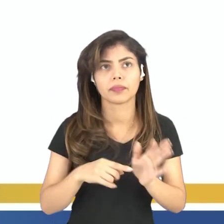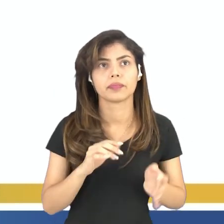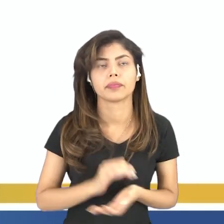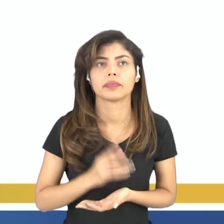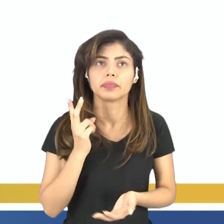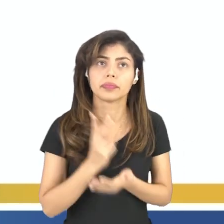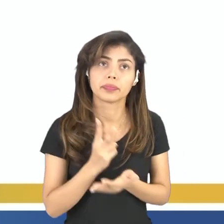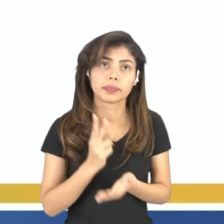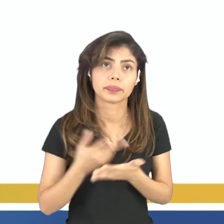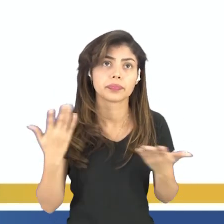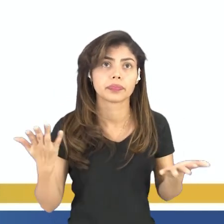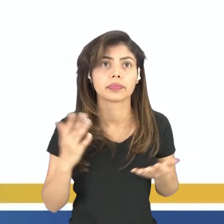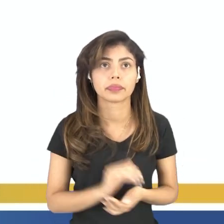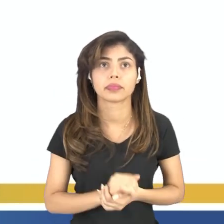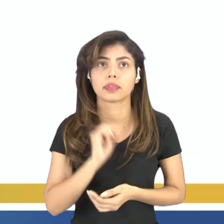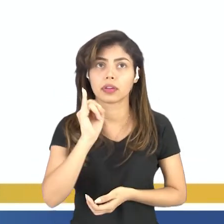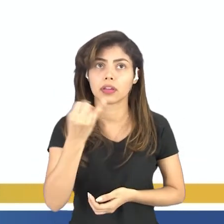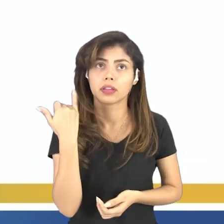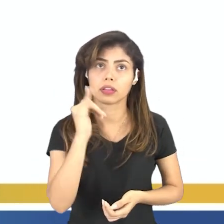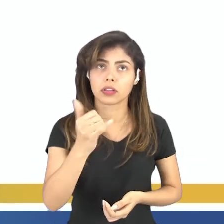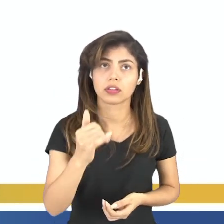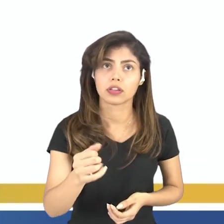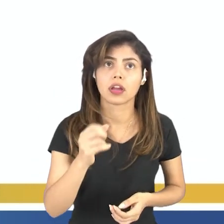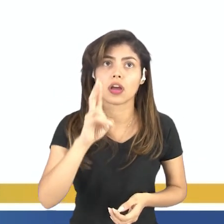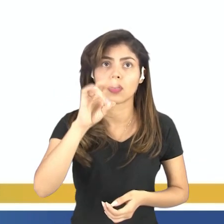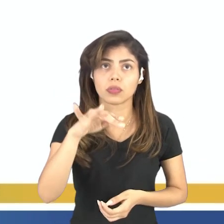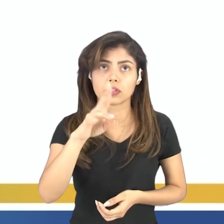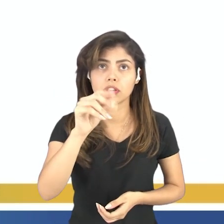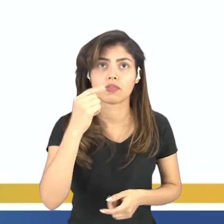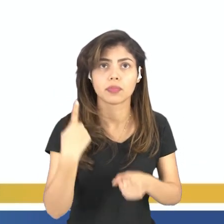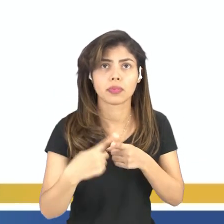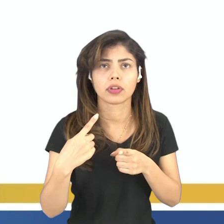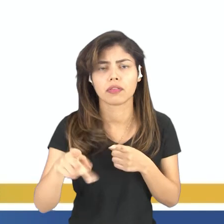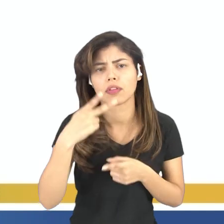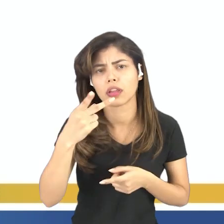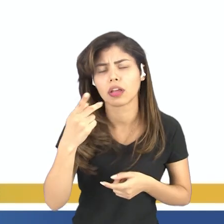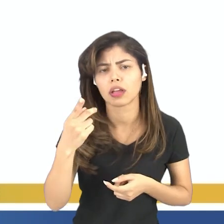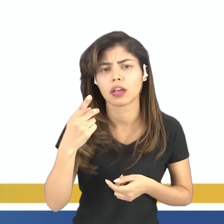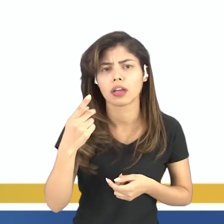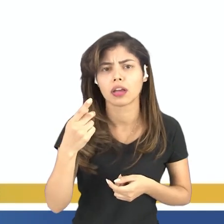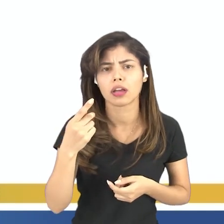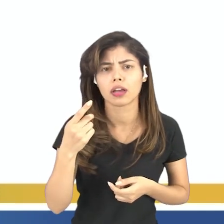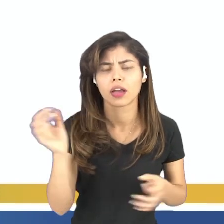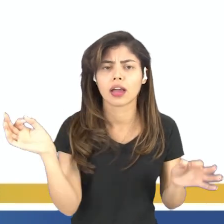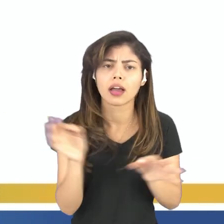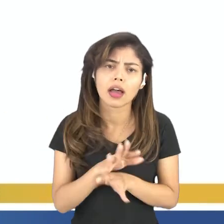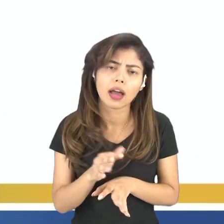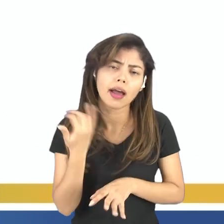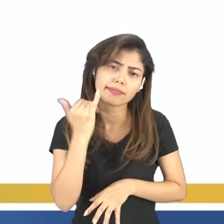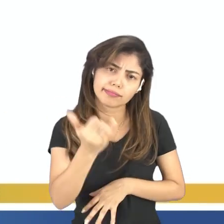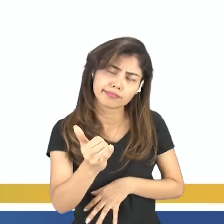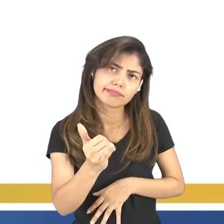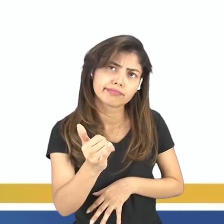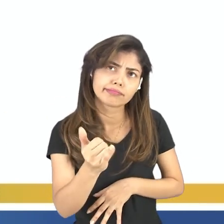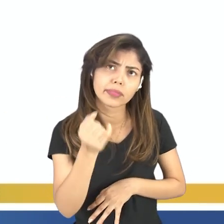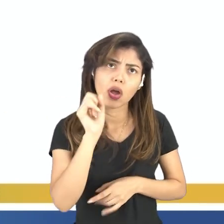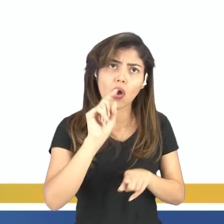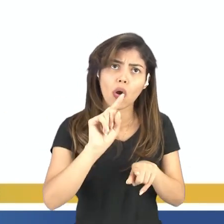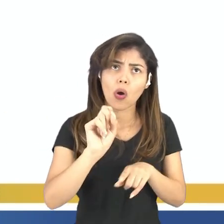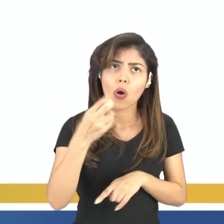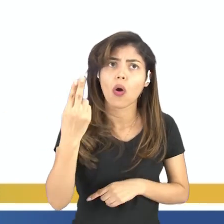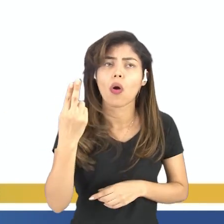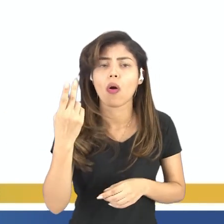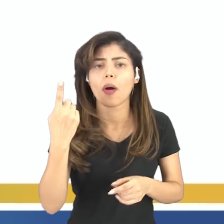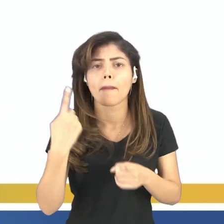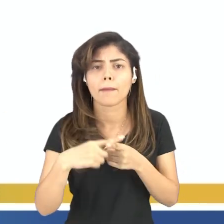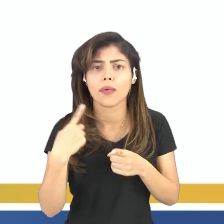com a dissipada, eu tenho sempre o total fornecido, tá? Então, se a energia se conserva, por que dizemos